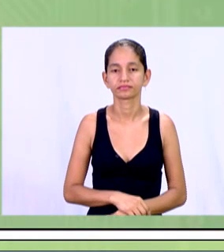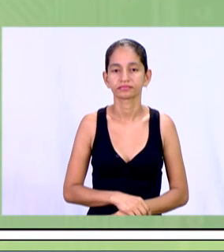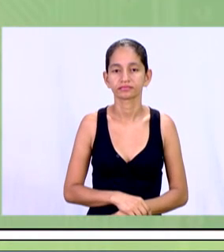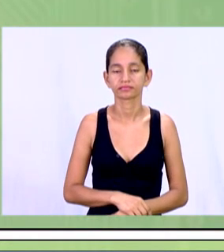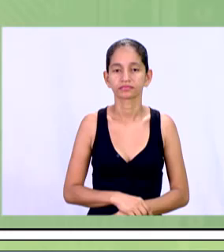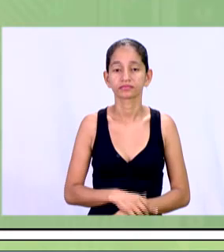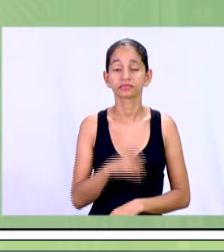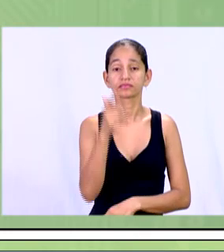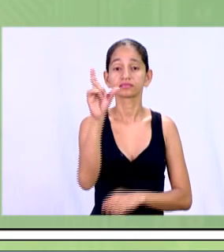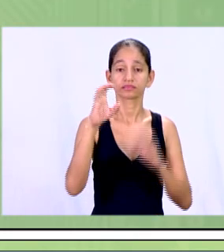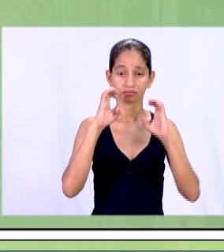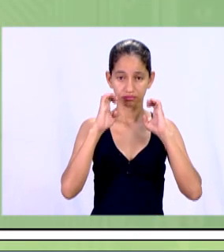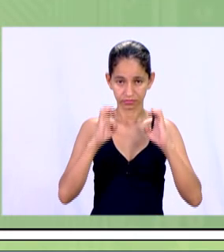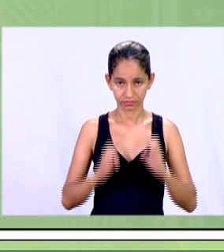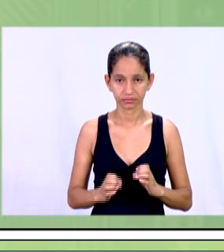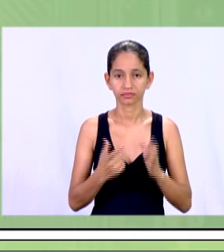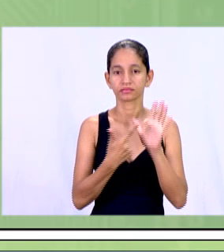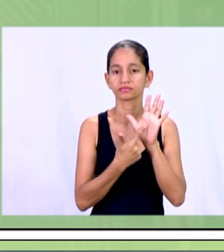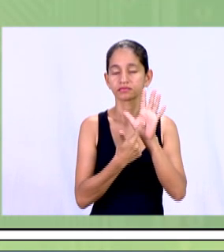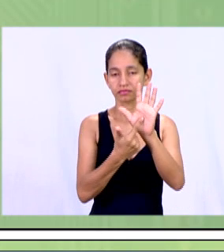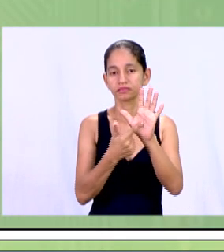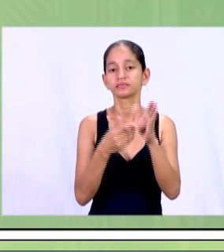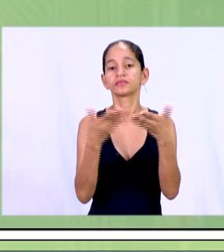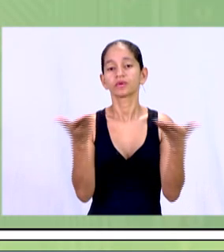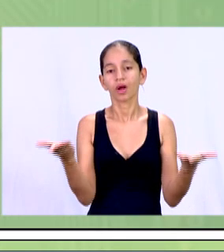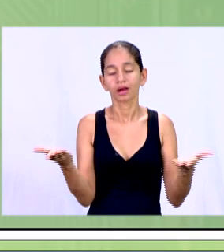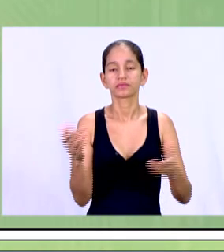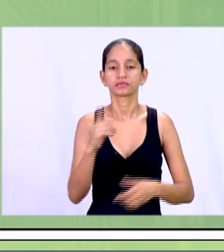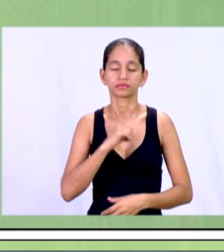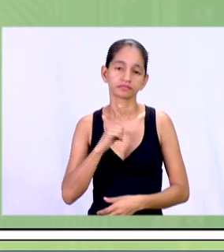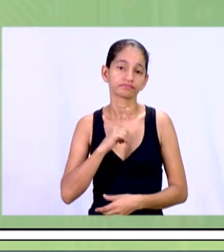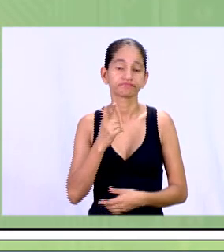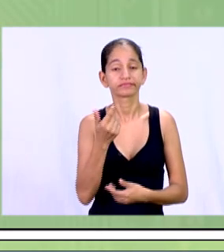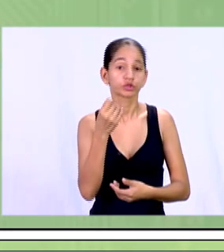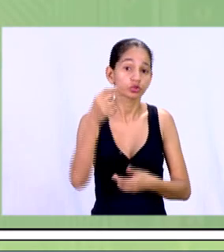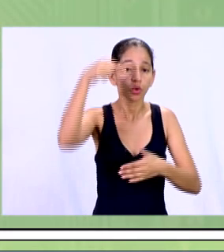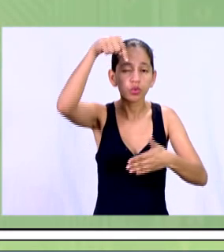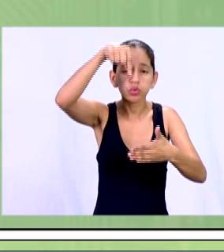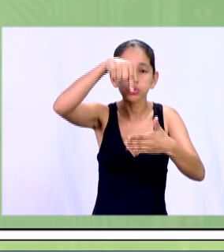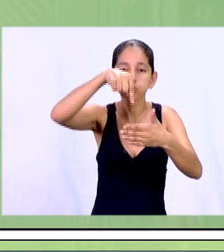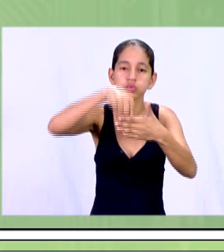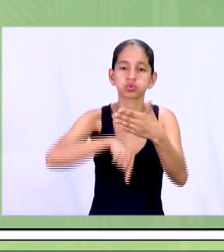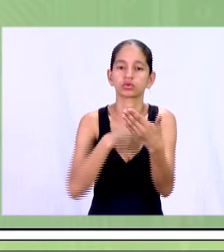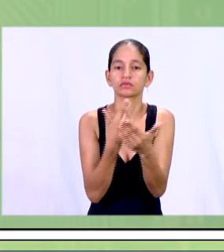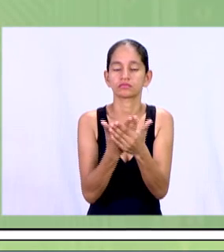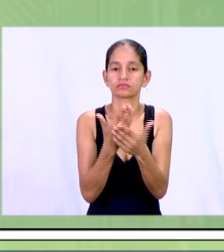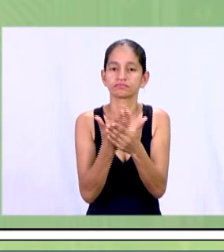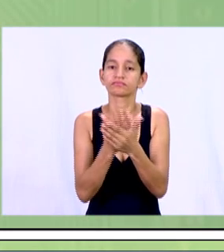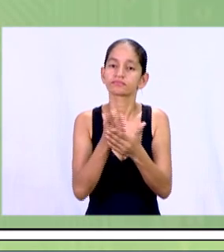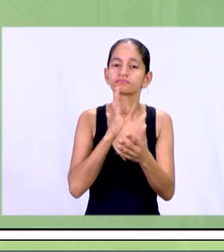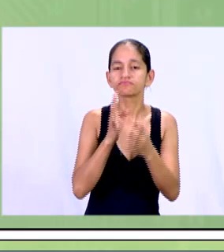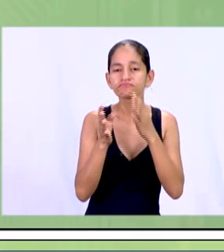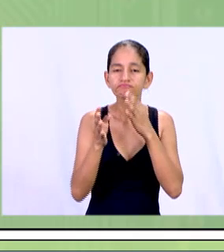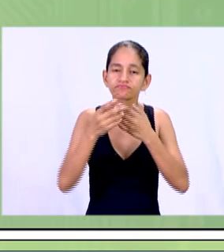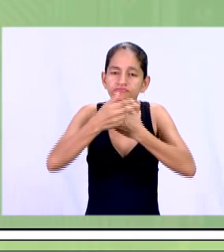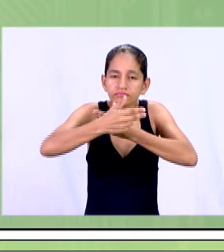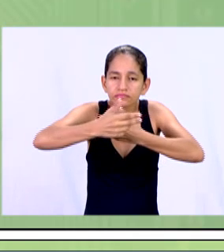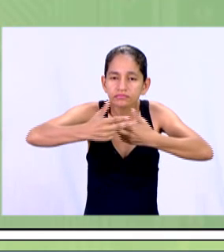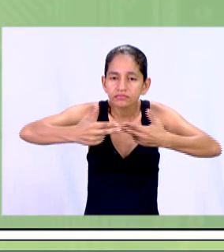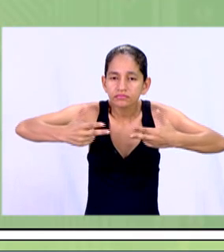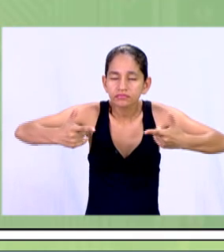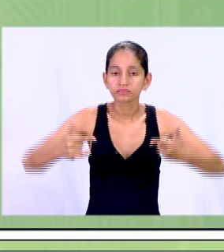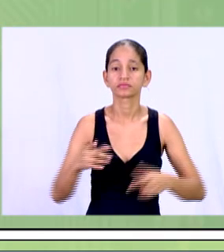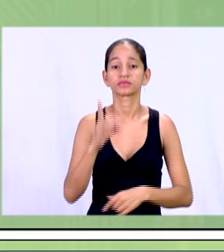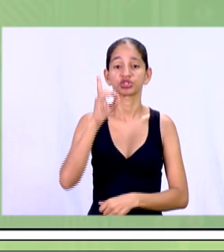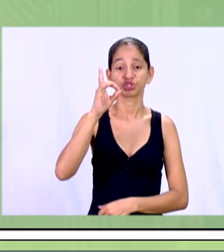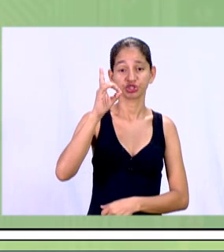A outra ética que a gente traz hoje aqui, né, para aprofundar um pouquinho mais os nossos conhecimentos, é a ética dos